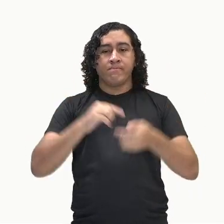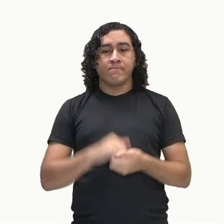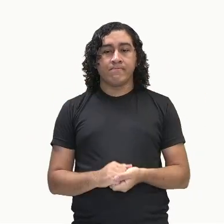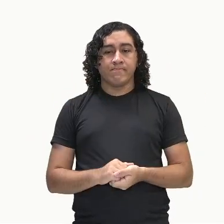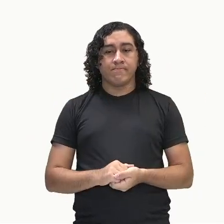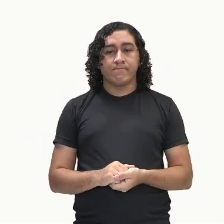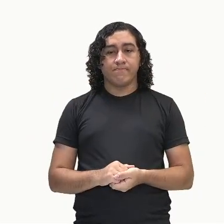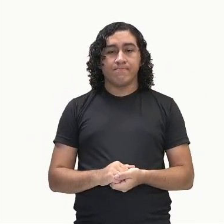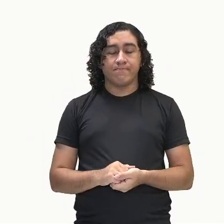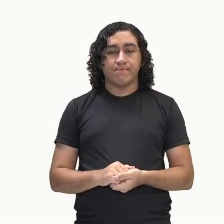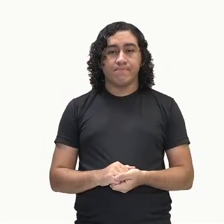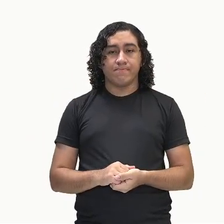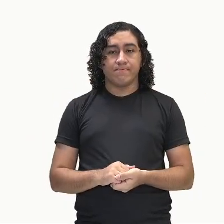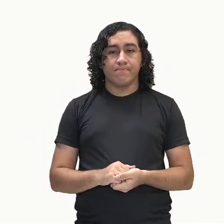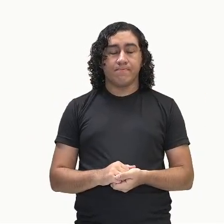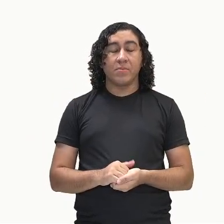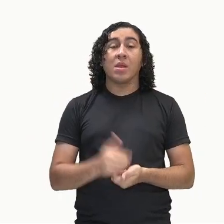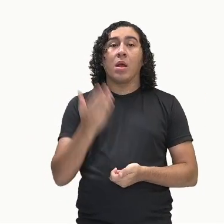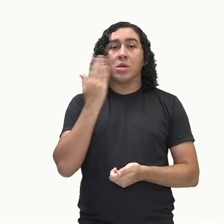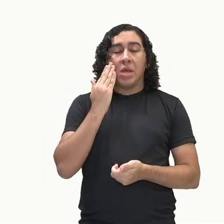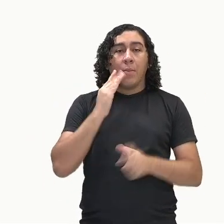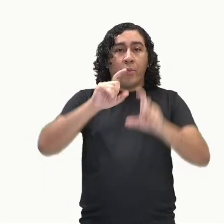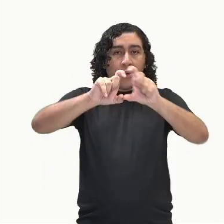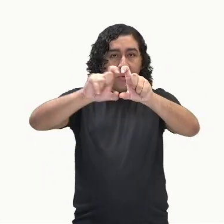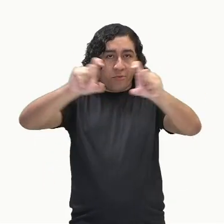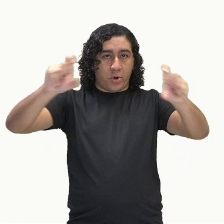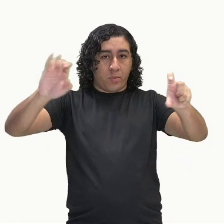A partir da fórmula do termo geral, olha só.